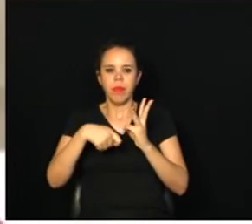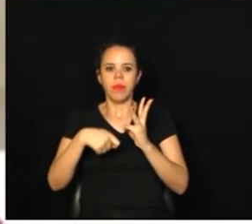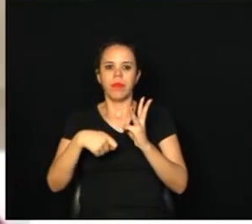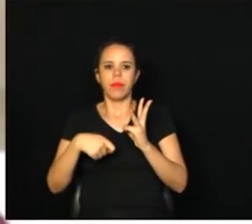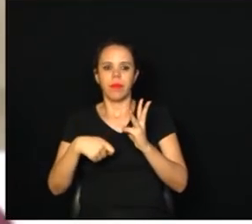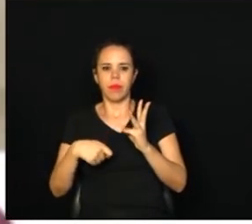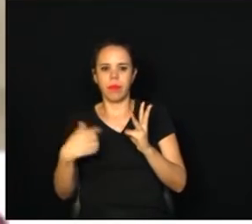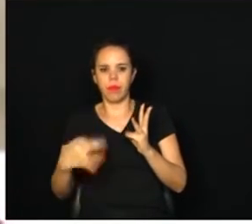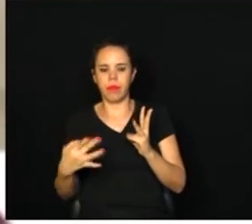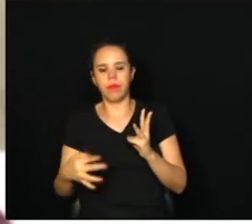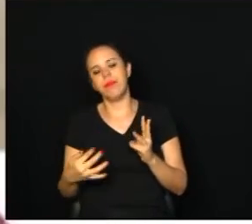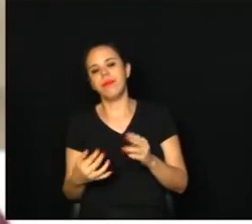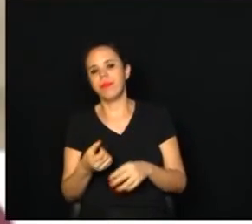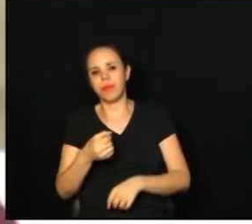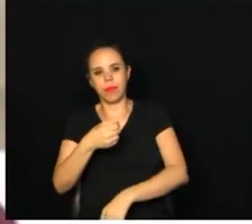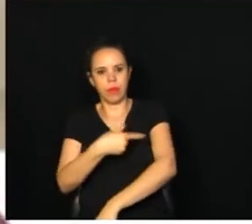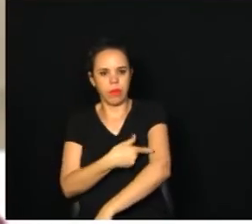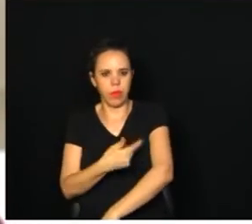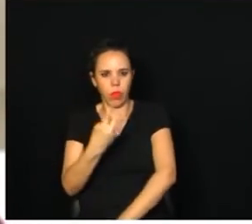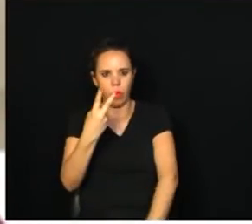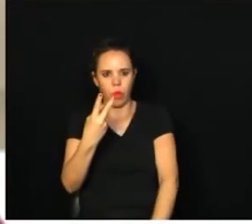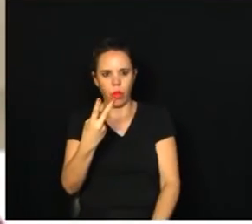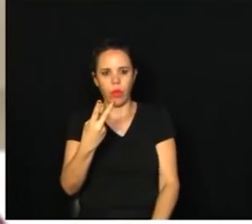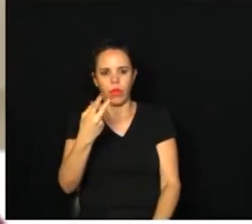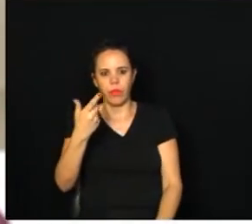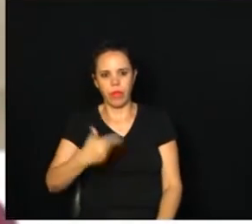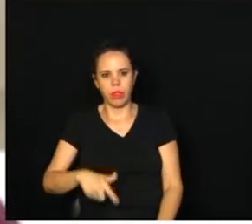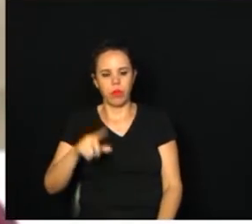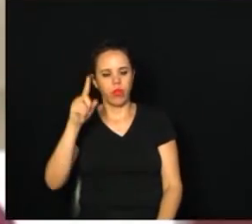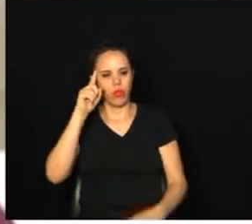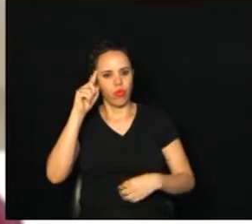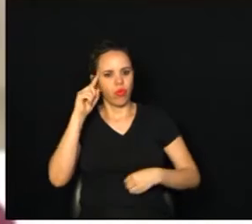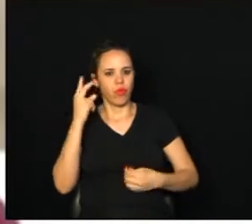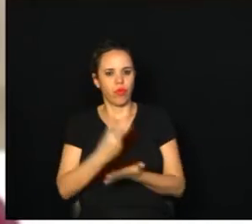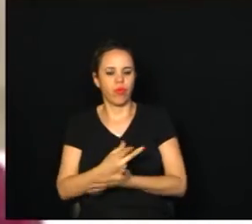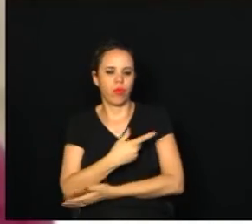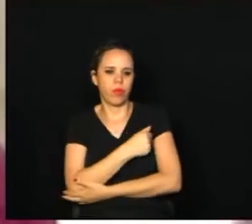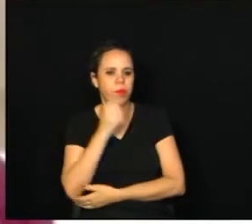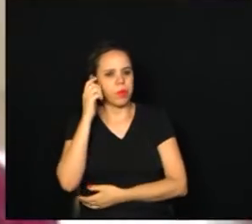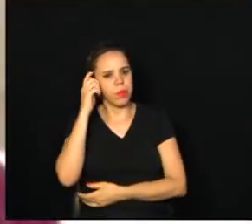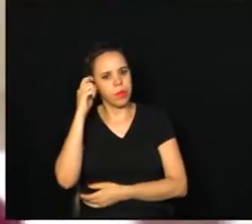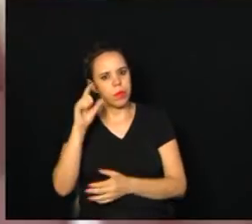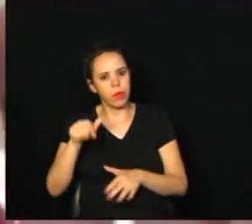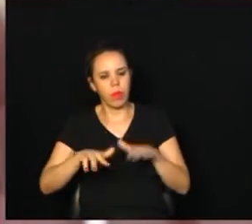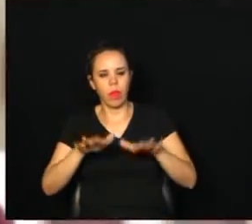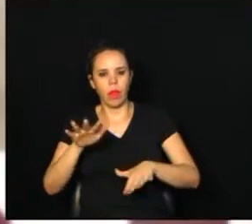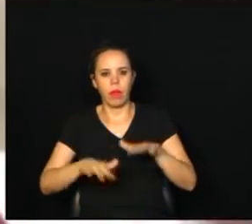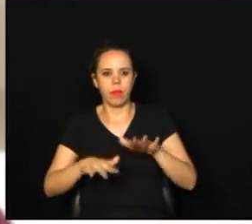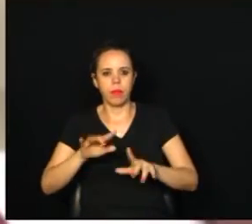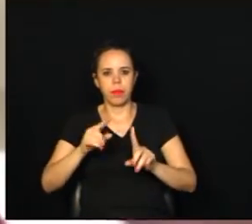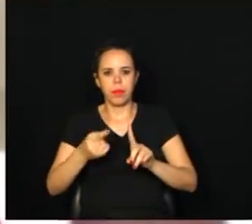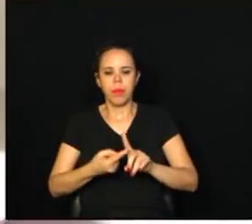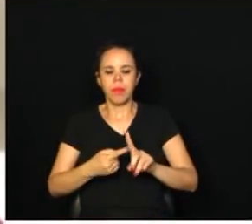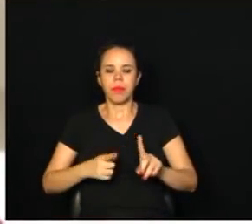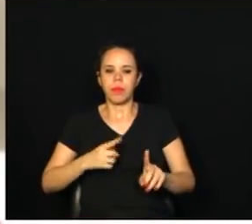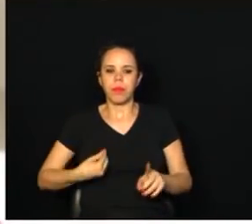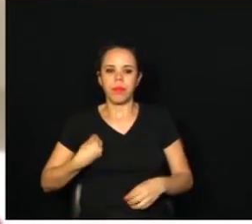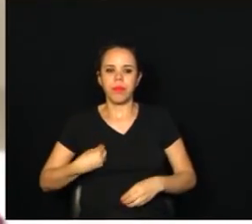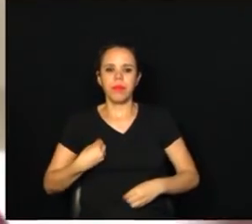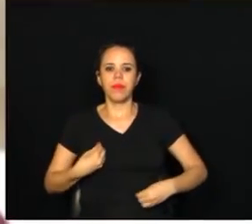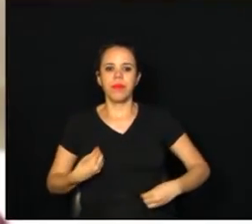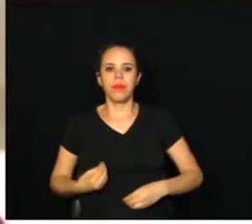de cabeça muito forte, uma enxaqueca muito forte, ou infelizmente até mesmo uma convulsão na gravidez.